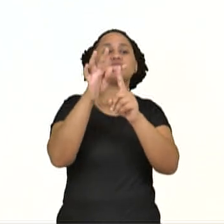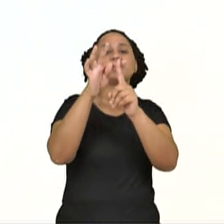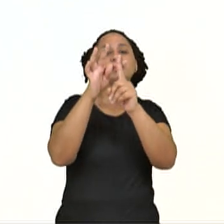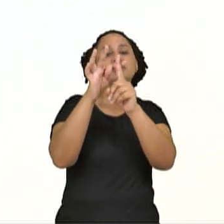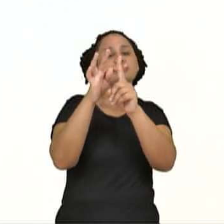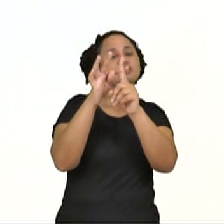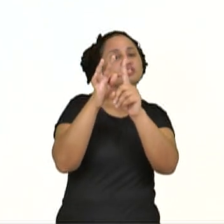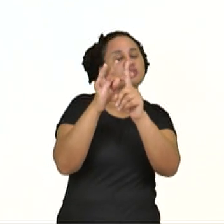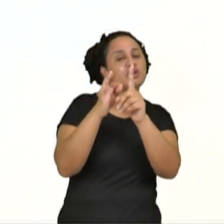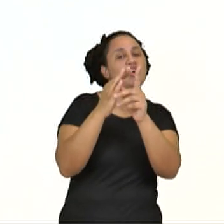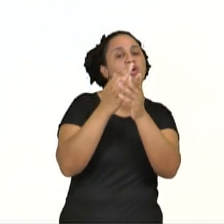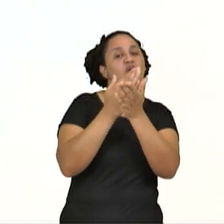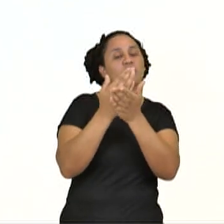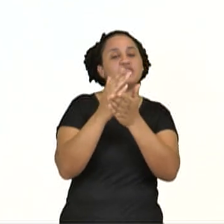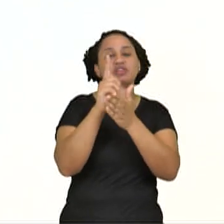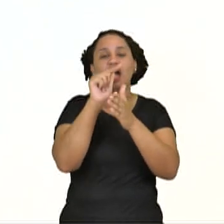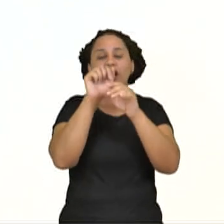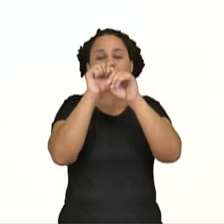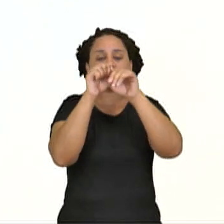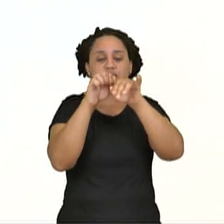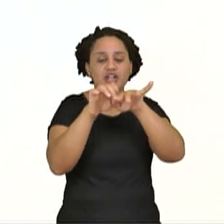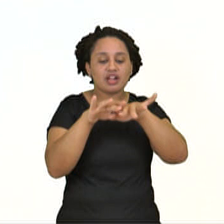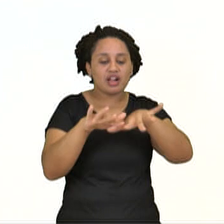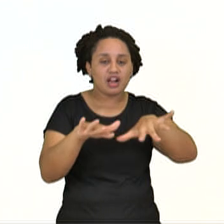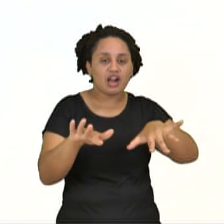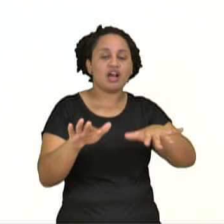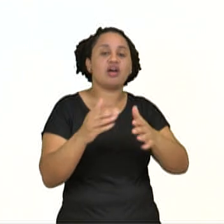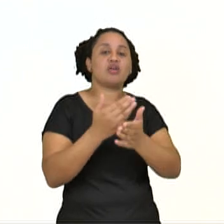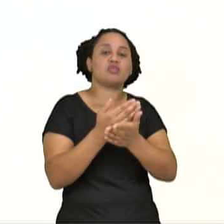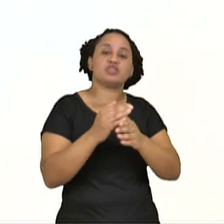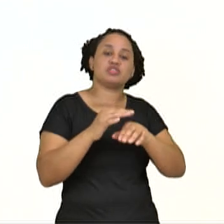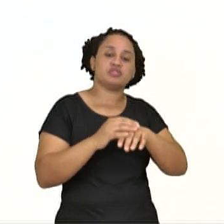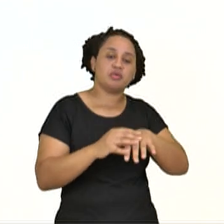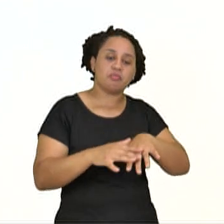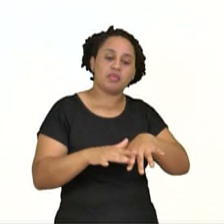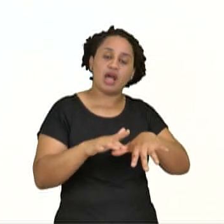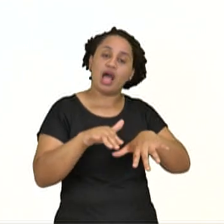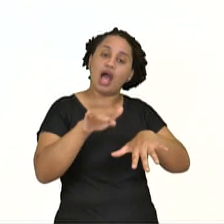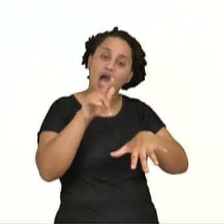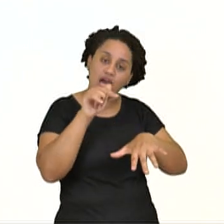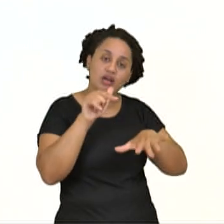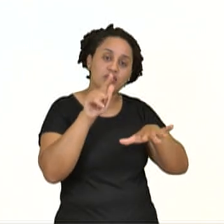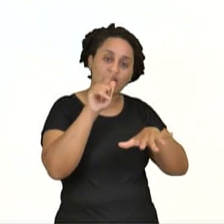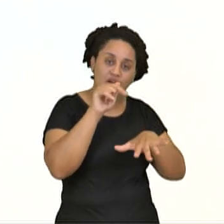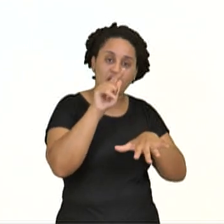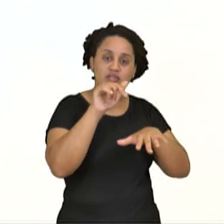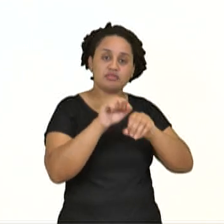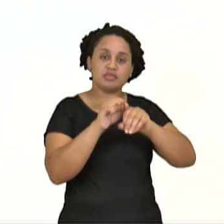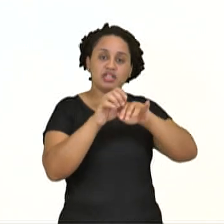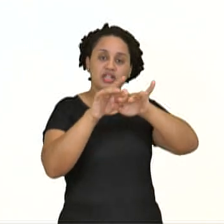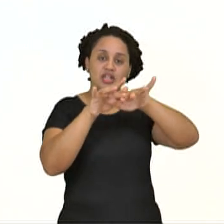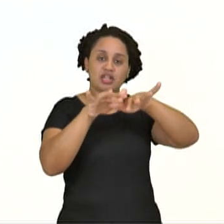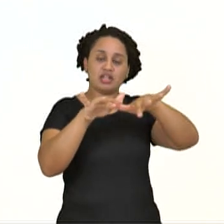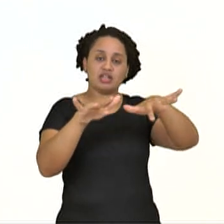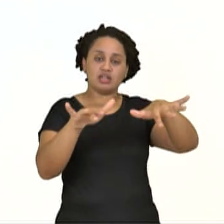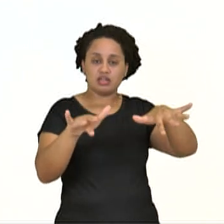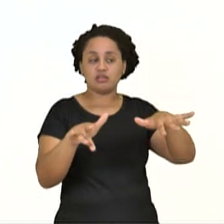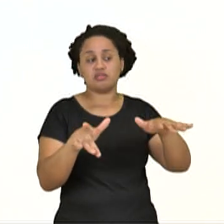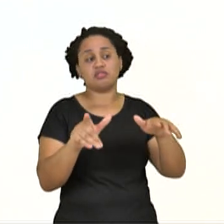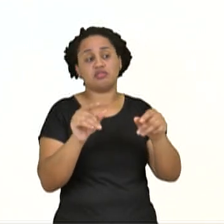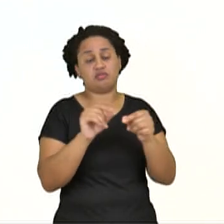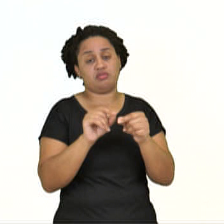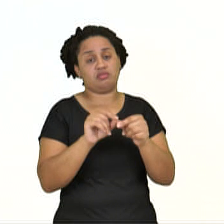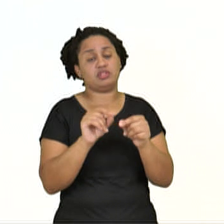líquida, começou a se acumular. Ou seja, essa água líquida permitiu, ao longo